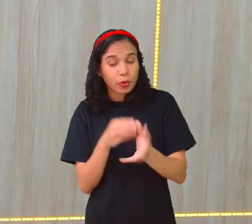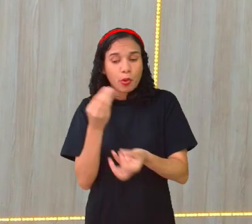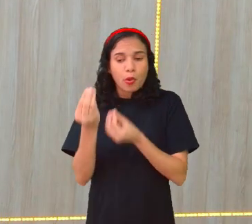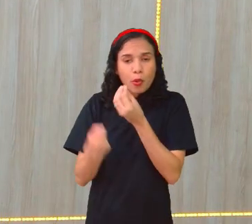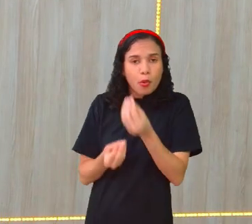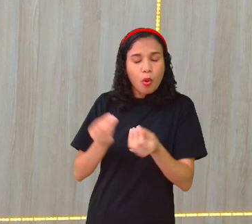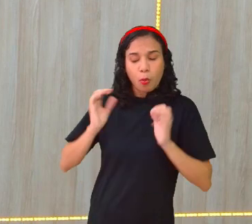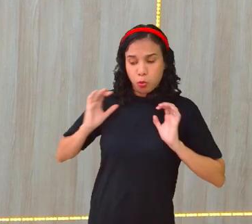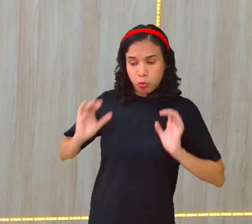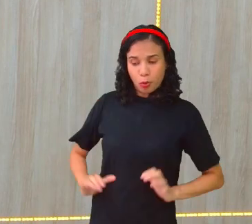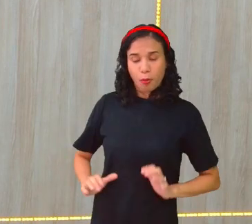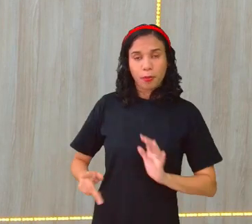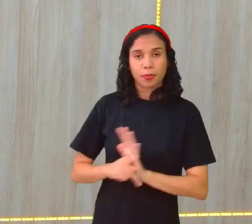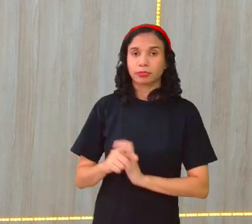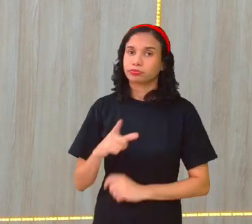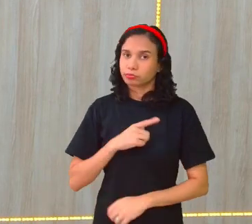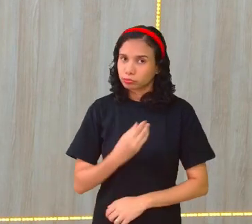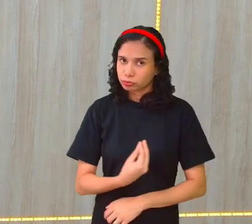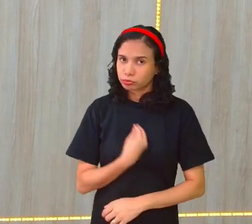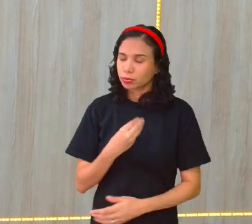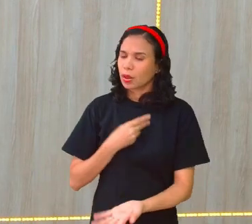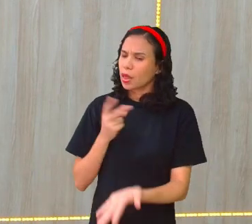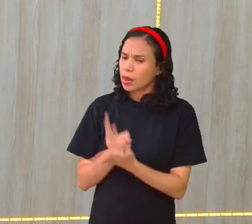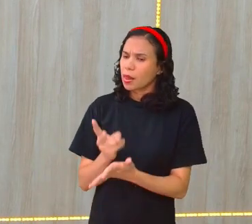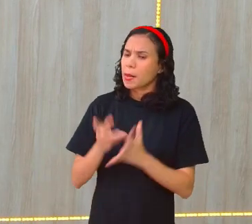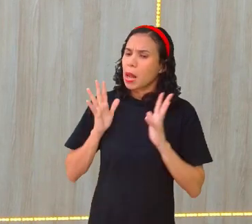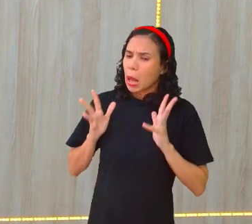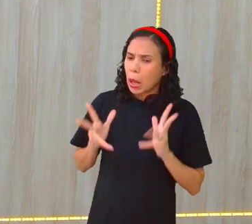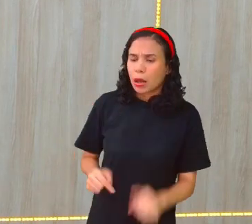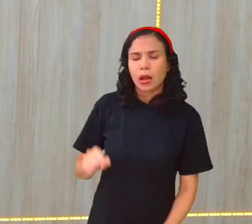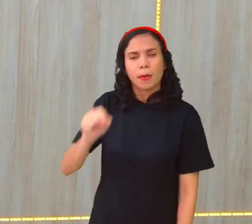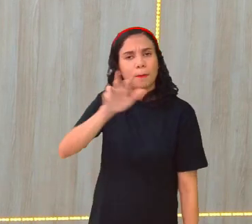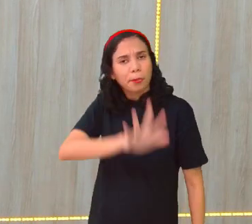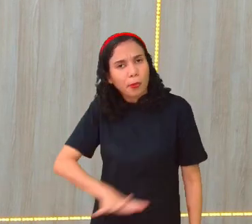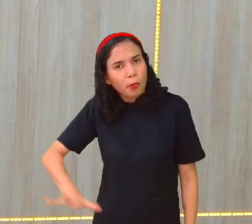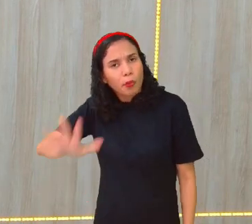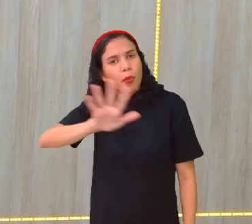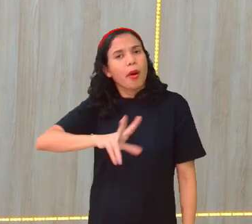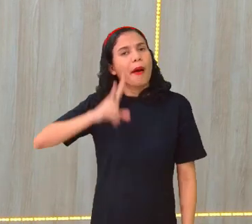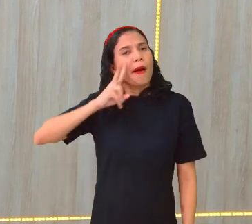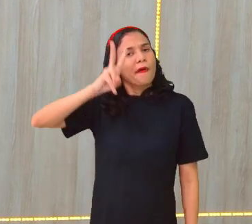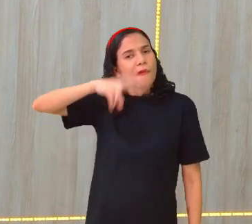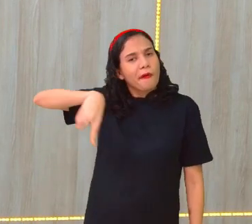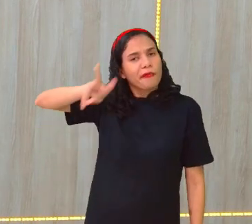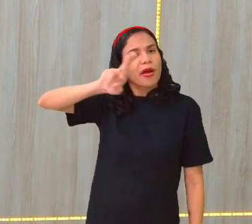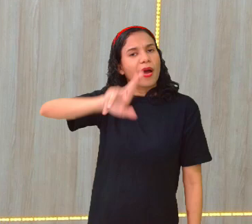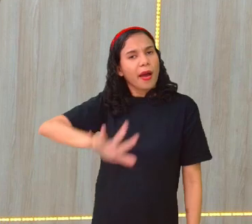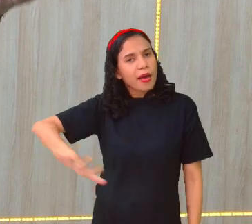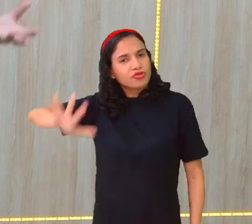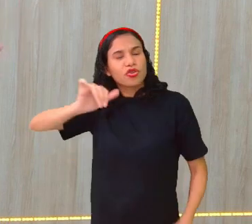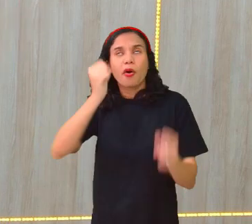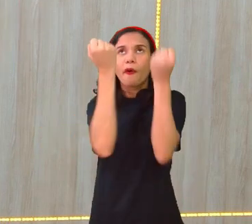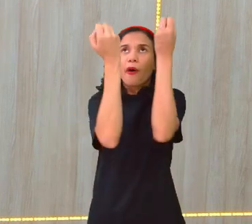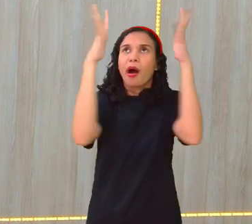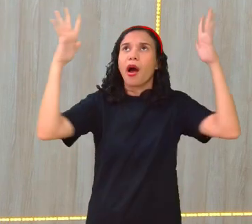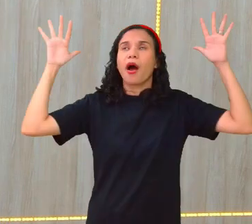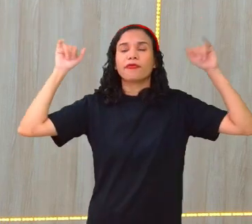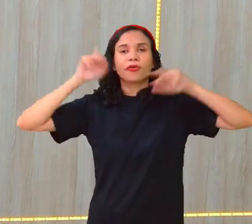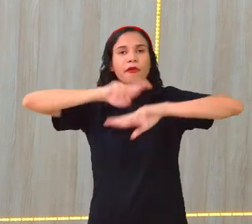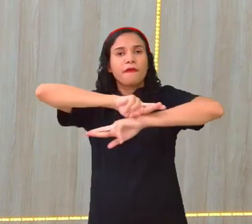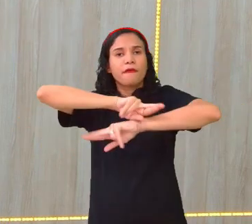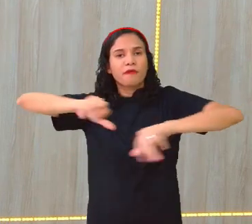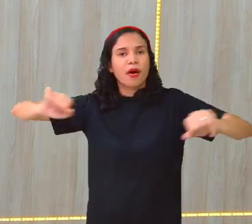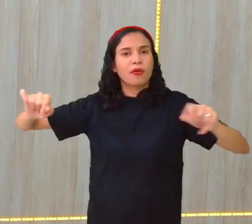se comportar lá, manter o ambiente limpo, não é? Ver aquela região ali cheia, arborizada, com